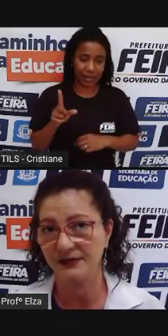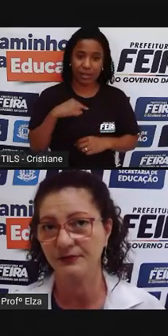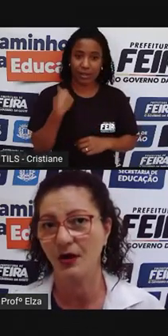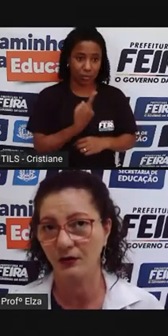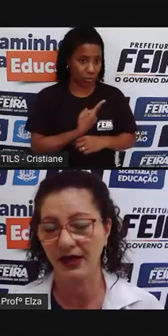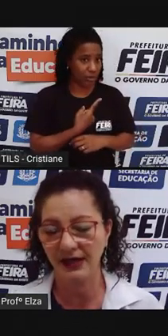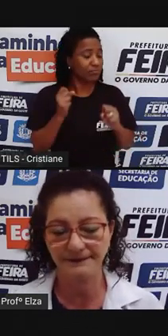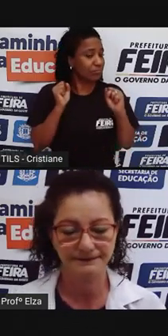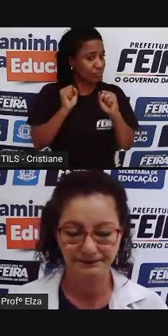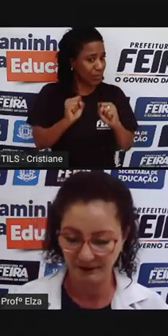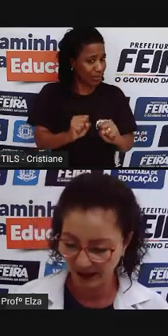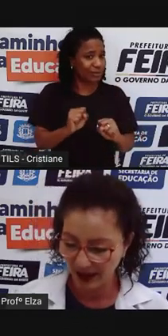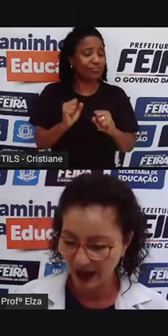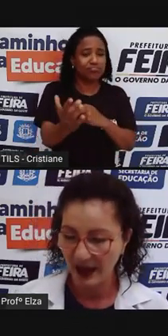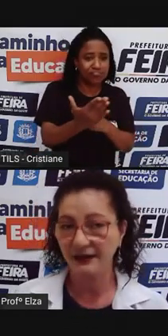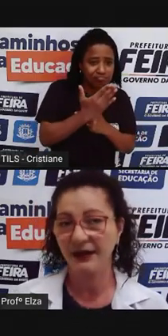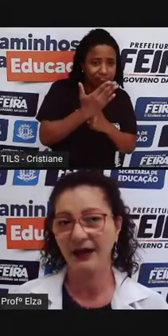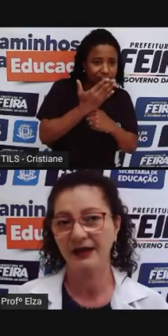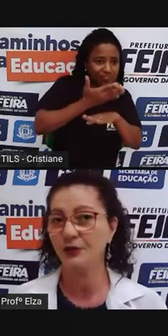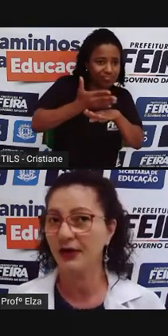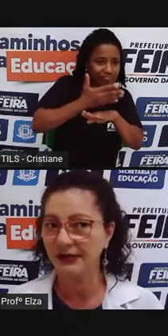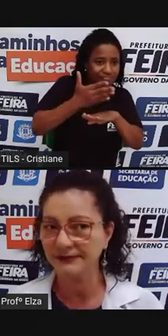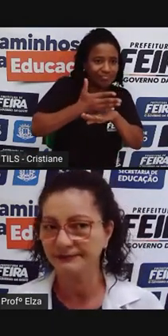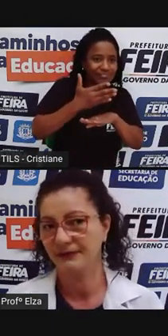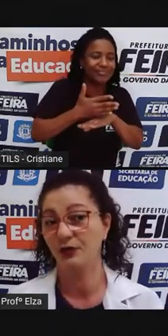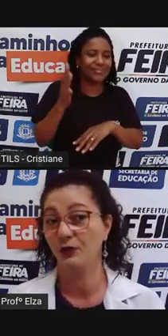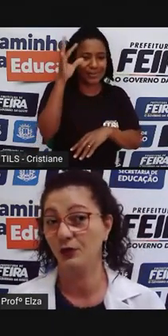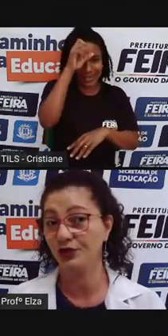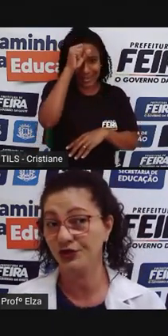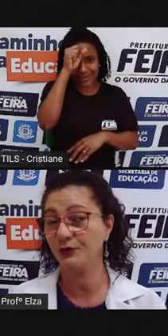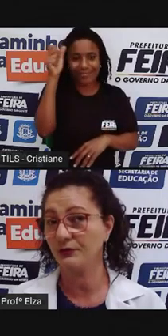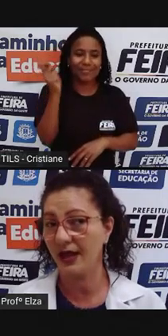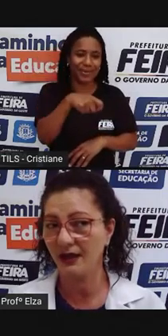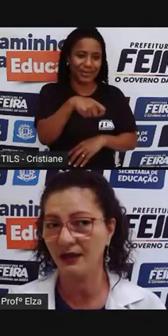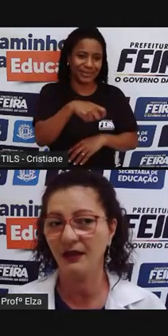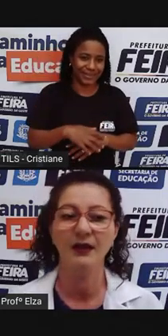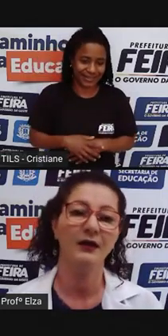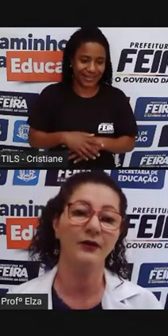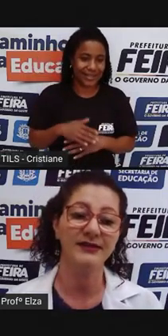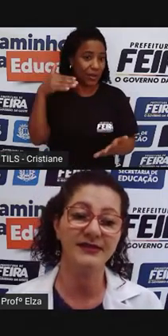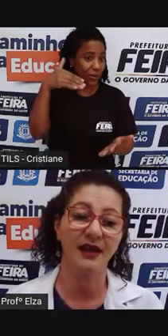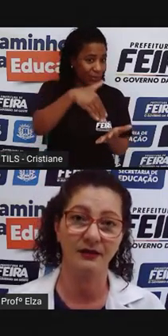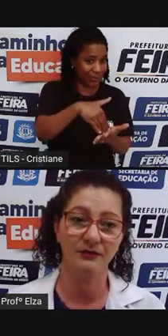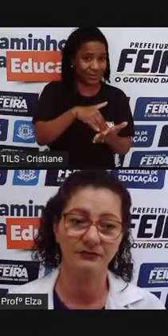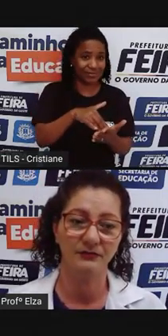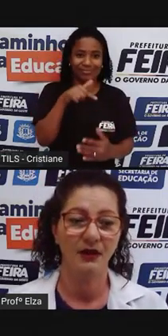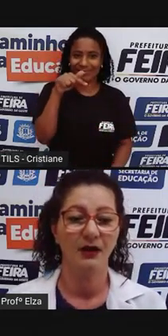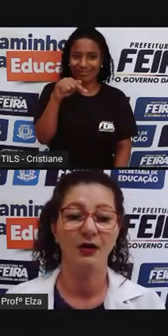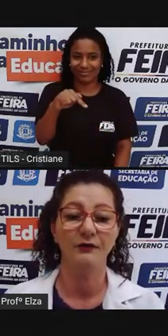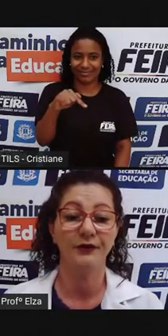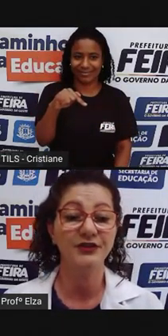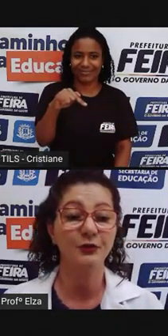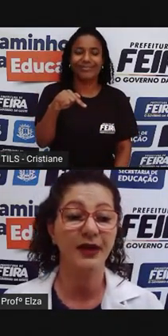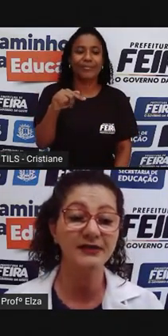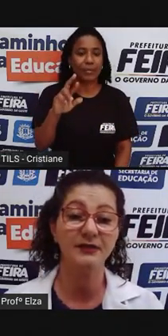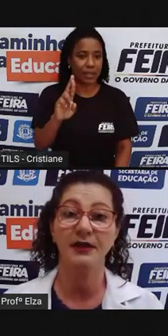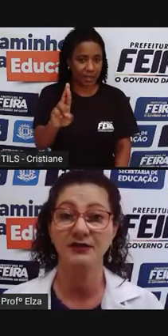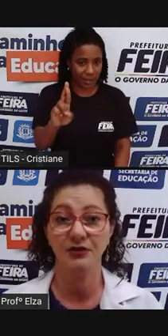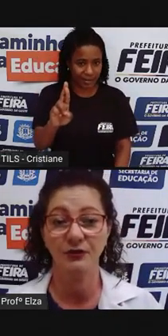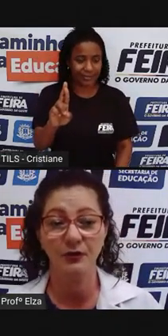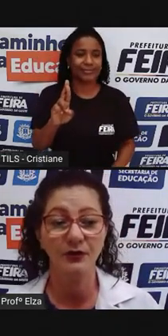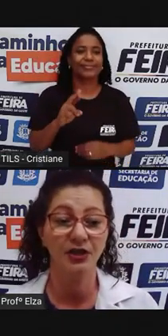diversificadas, ok? And the last one, e o último, R, recycle. Convert